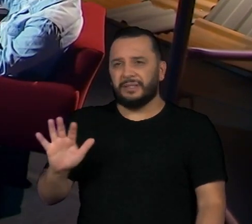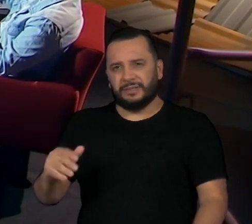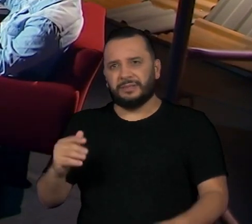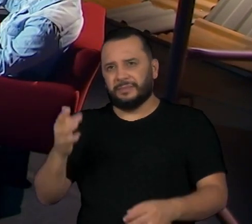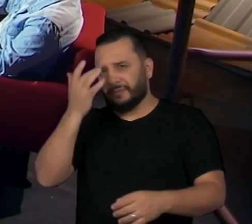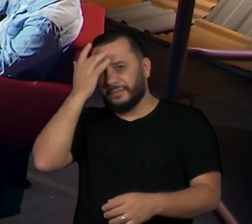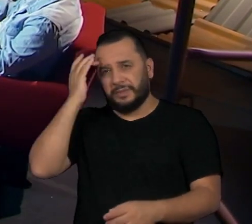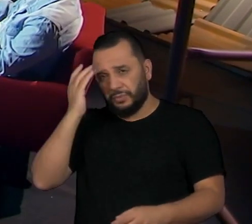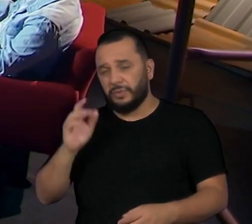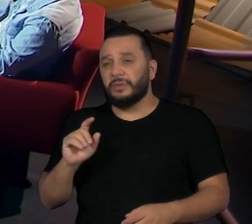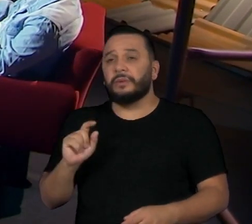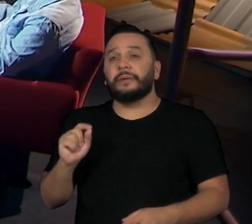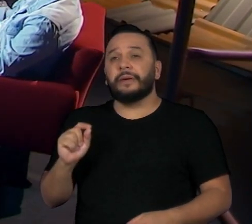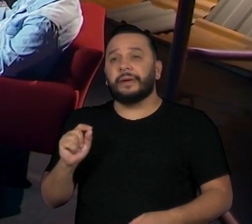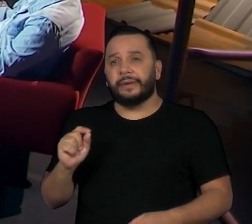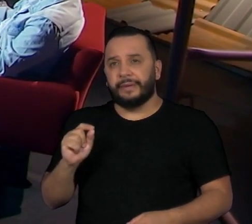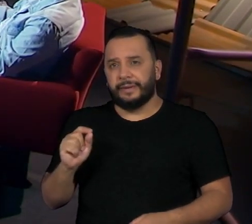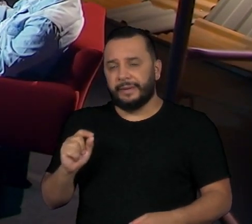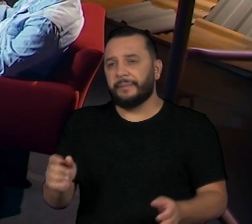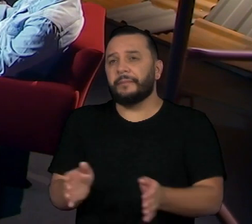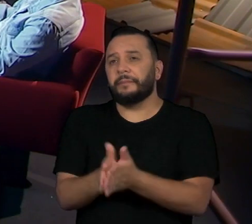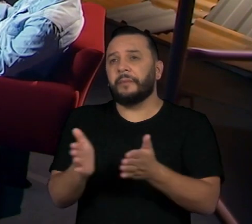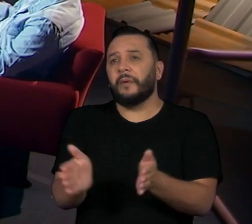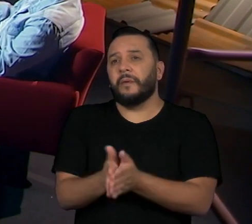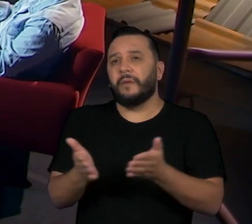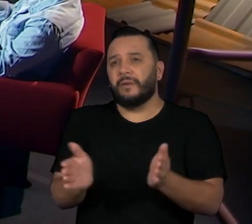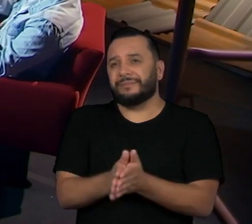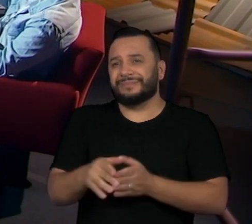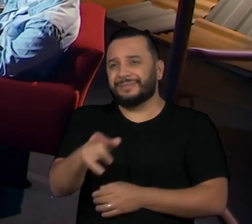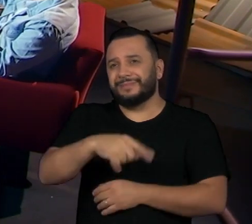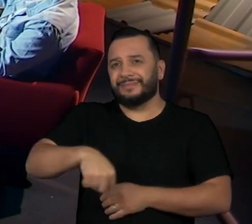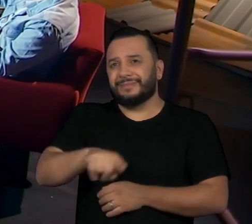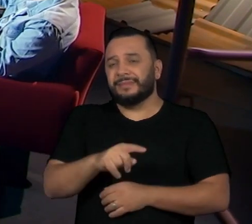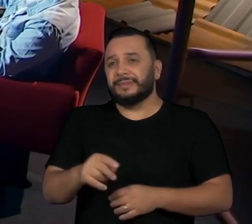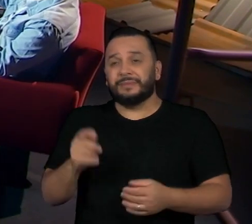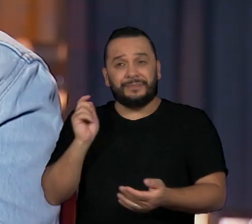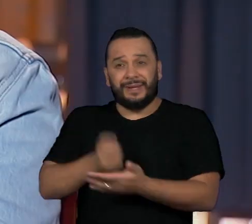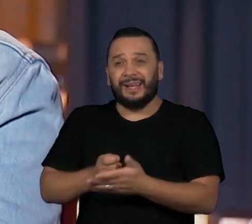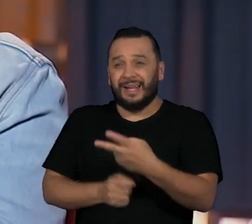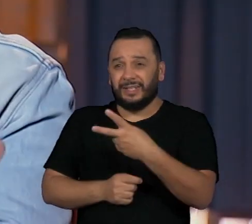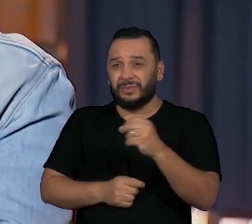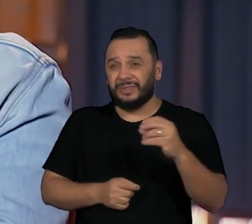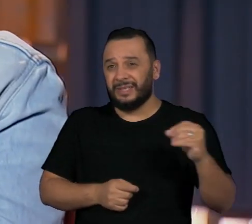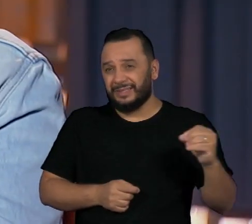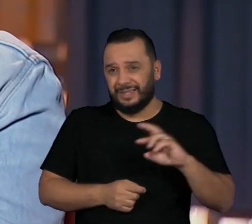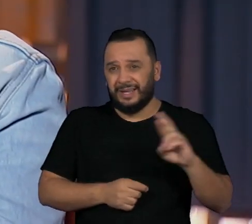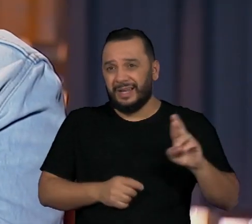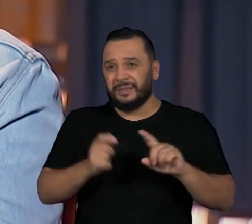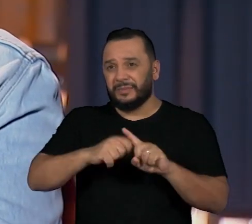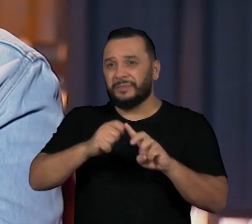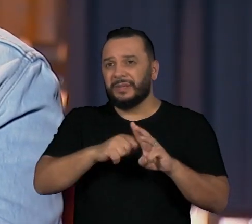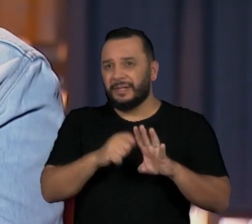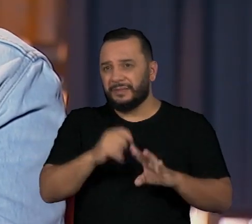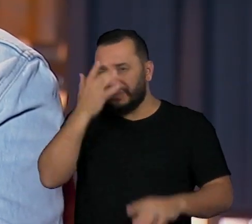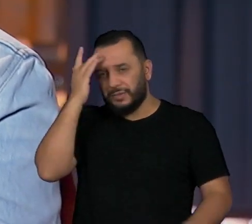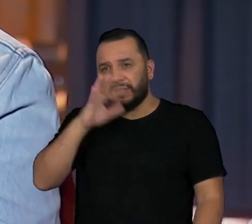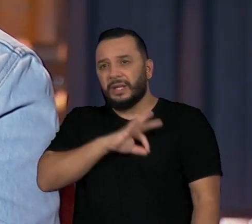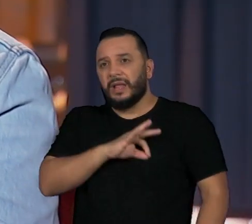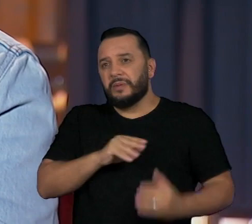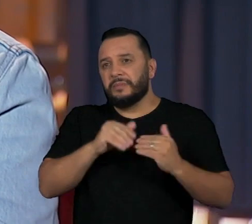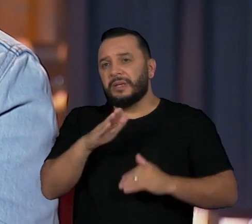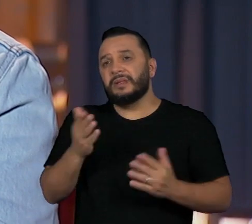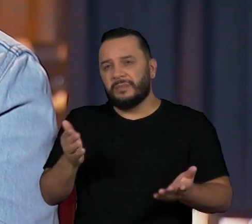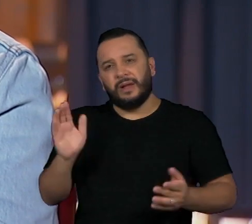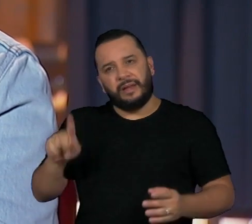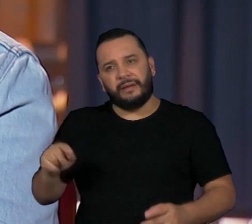das pessoas que têm menos dinheiro ainda, né, porque R$200 por mês, para quem ganha um salário mínimo, é muito. E aí existe a